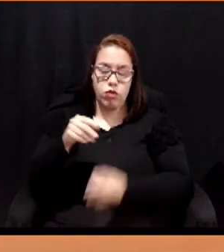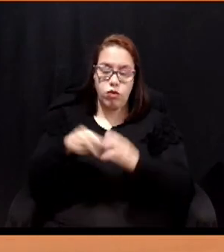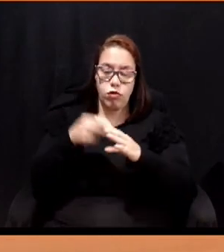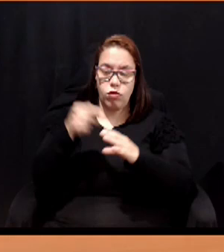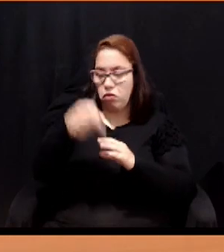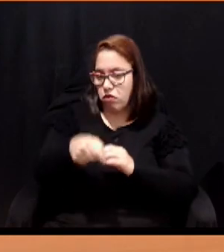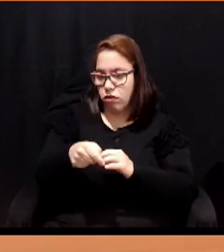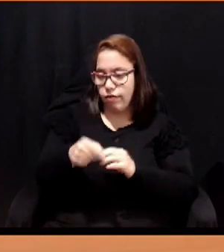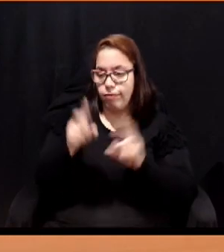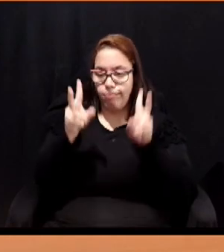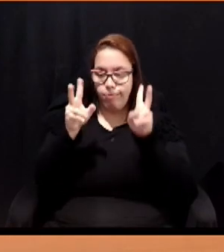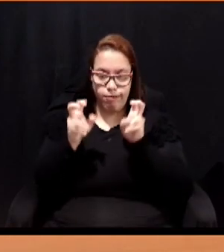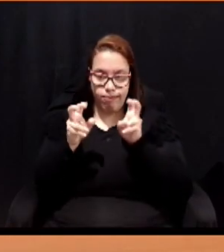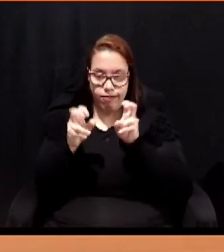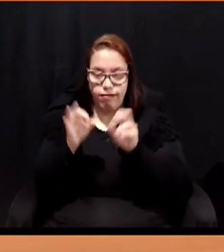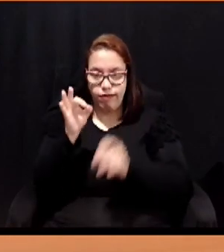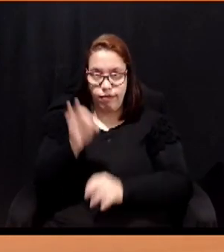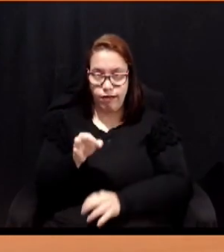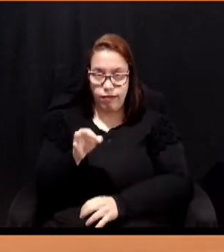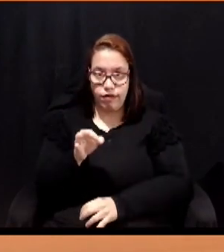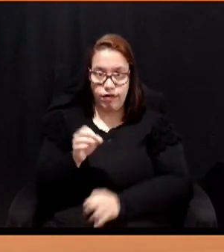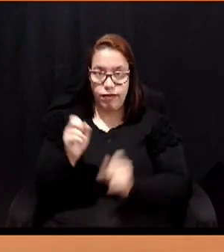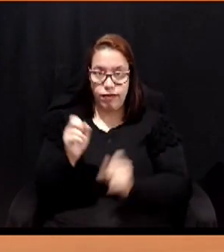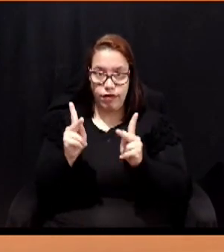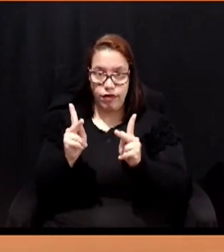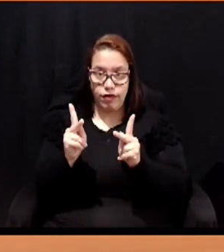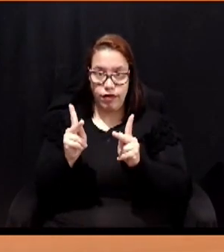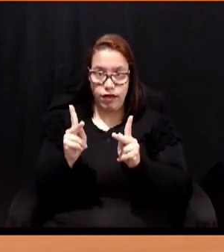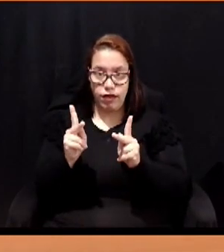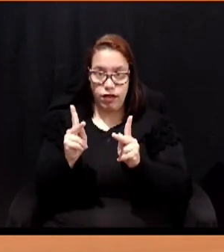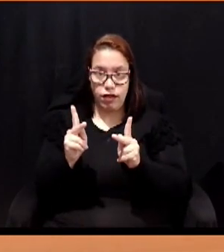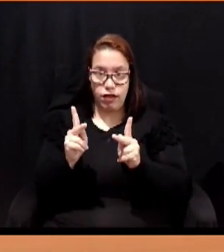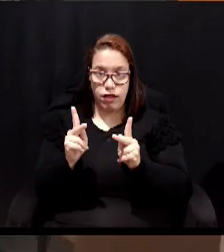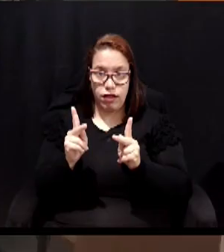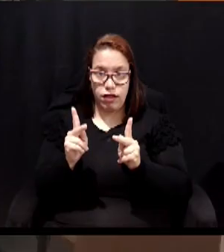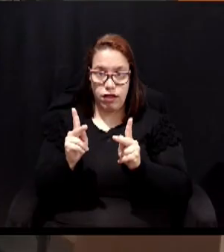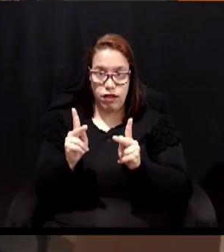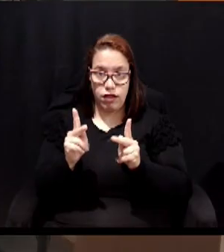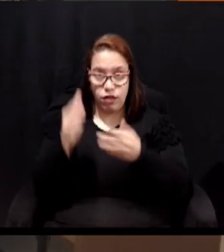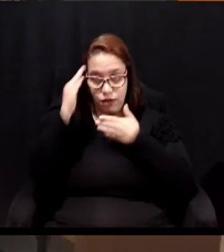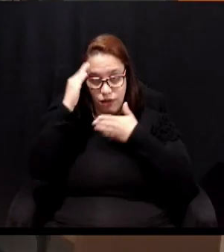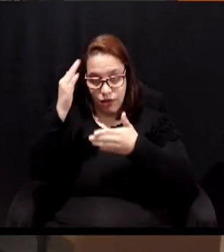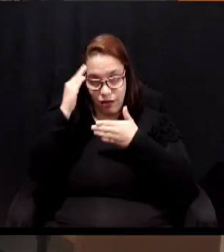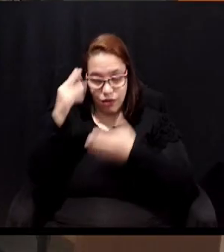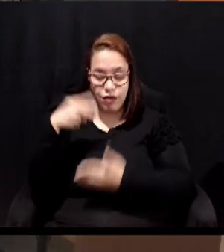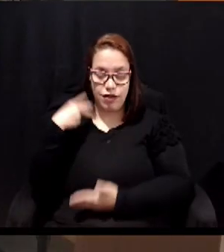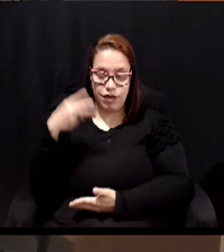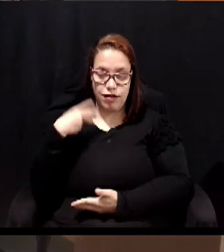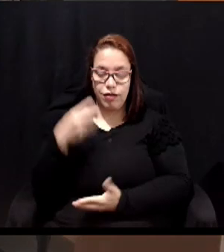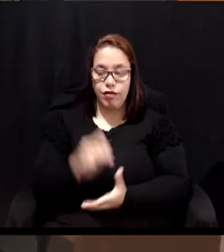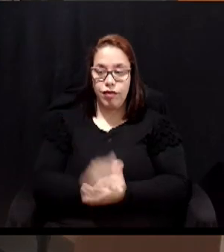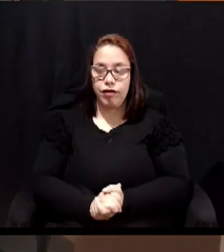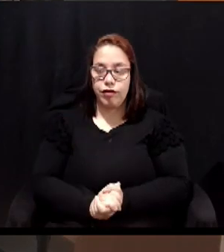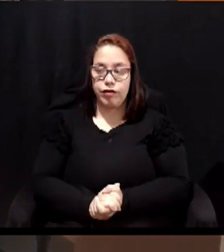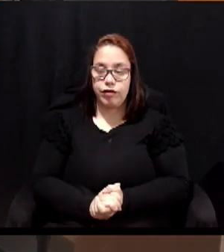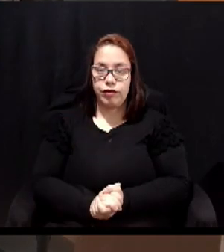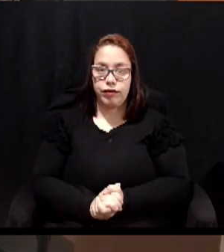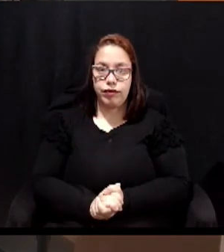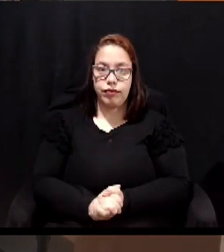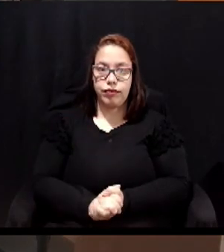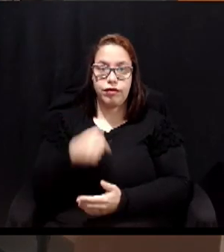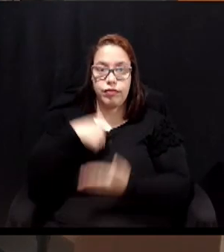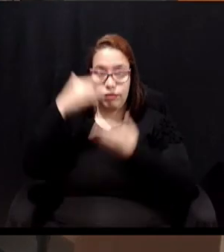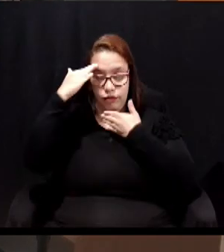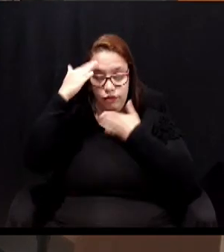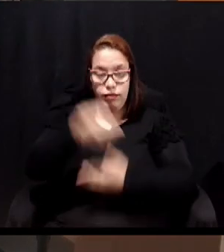temática certinha. Tá bom? Tá bom. E agradeço muito, vereadora. Muito obrigado. Imagina, eu que agradeço a presença